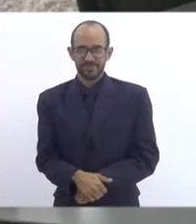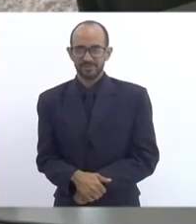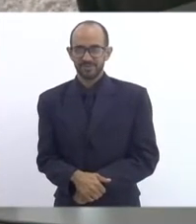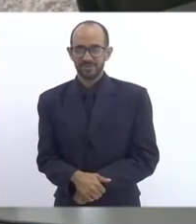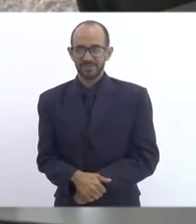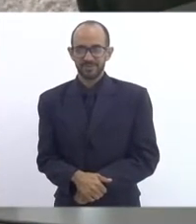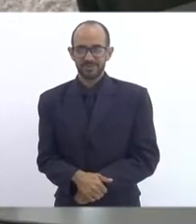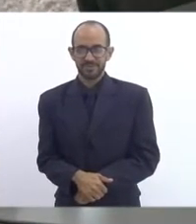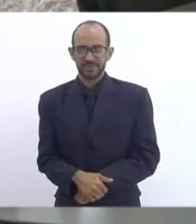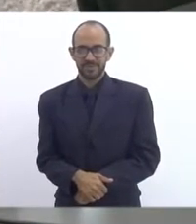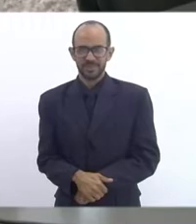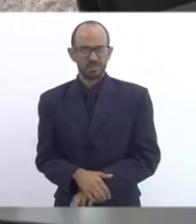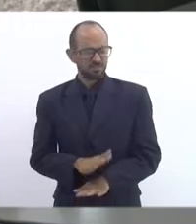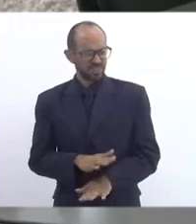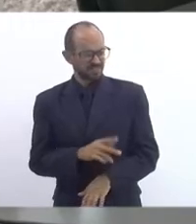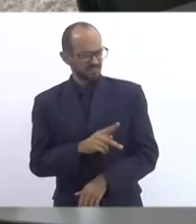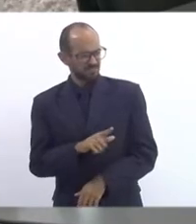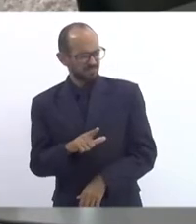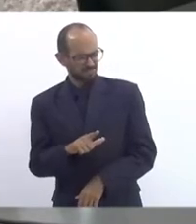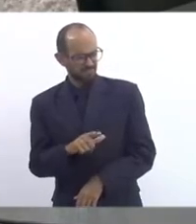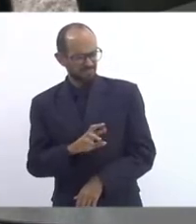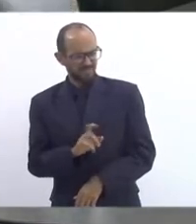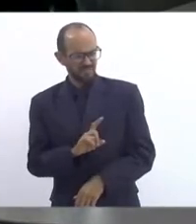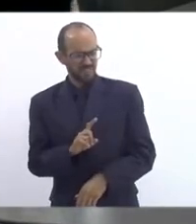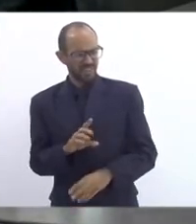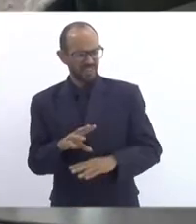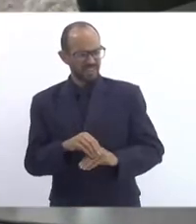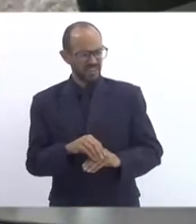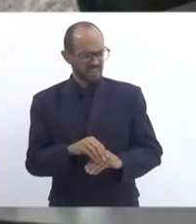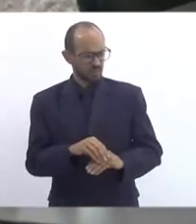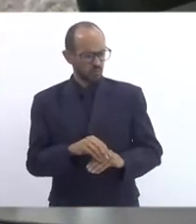Mas espera aí, projeto de lei não seria anexação?